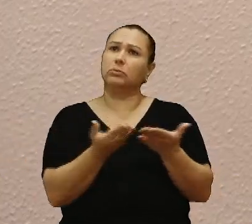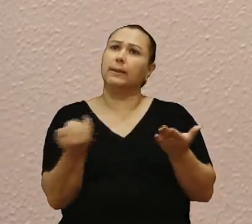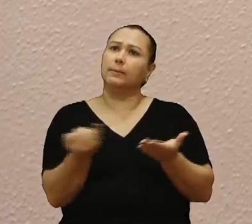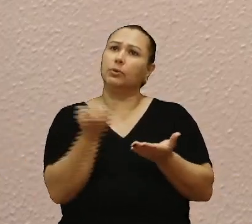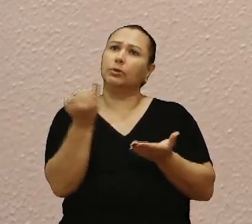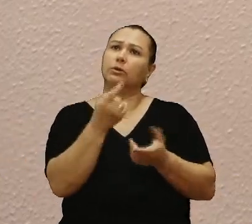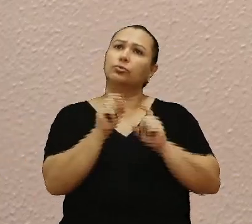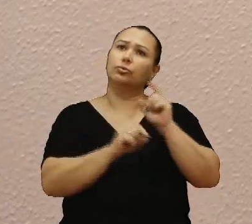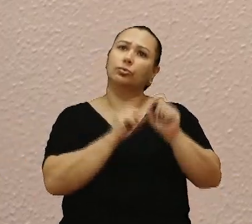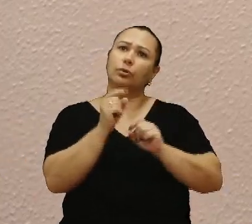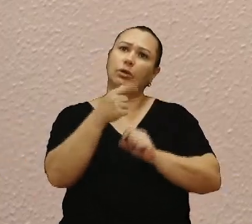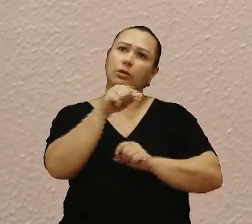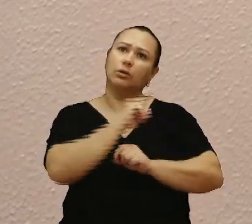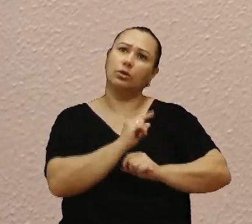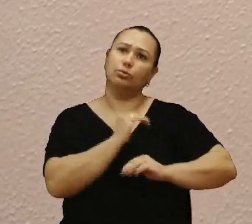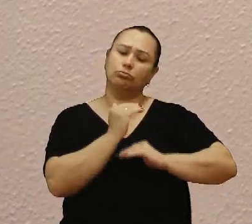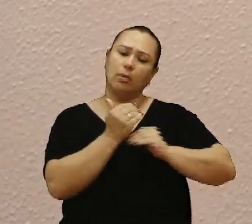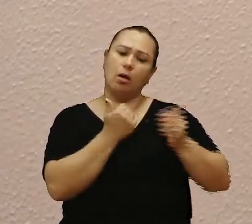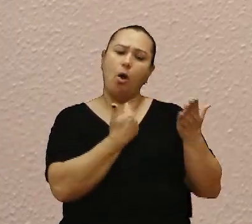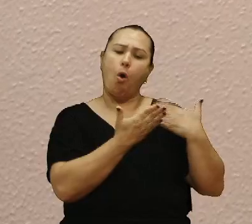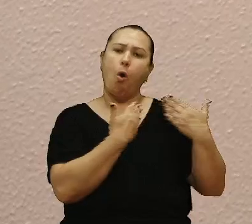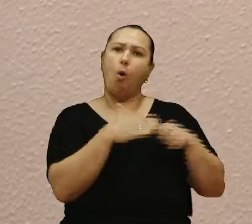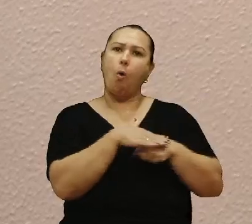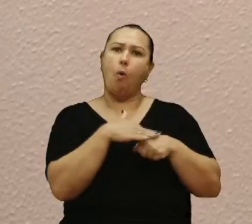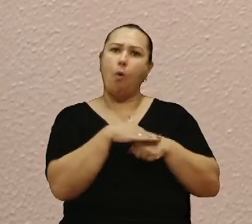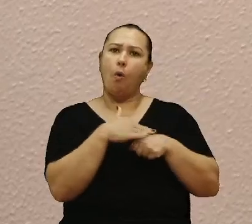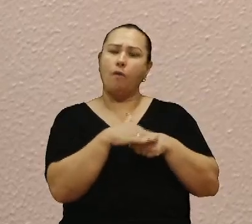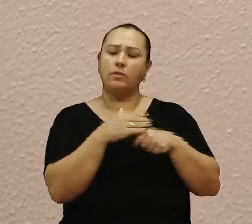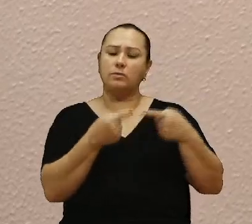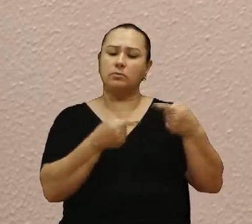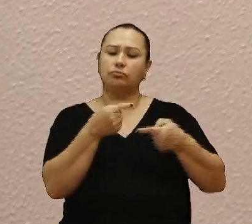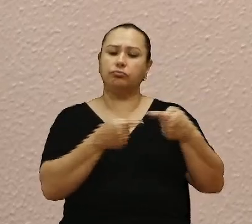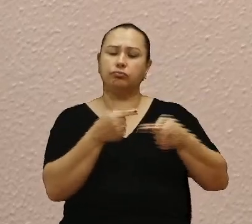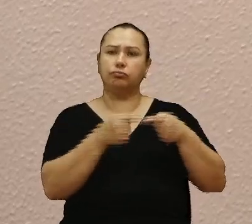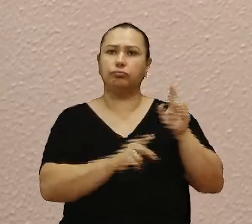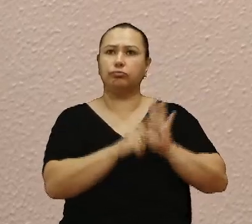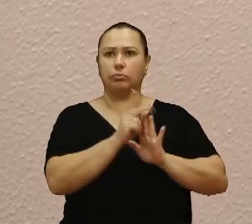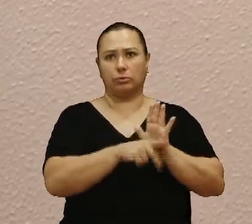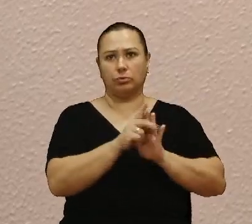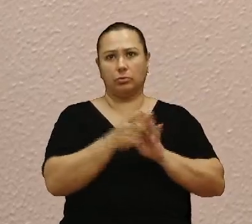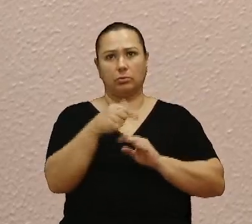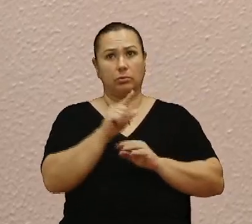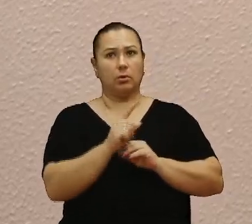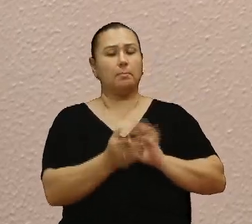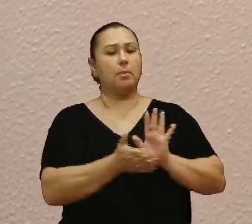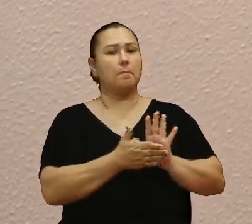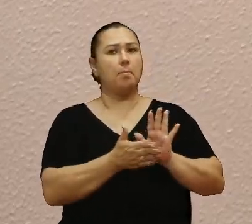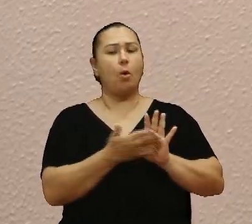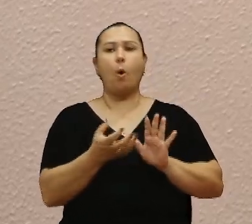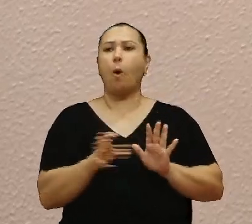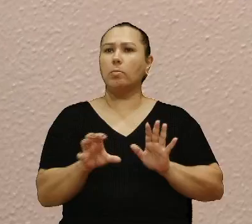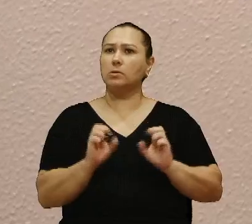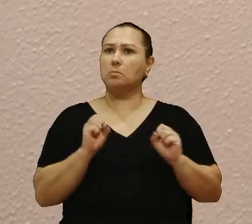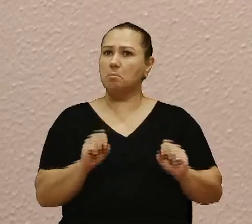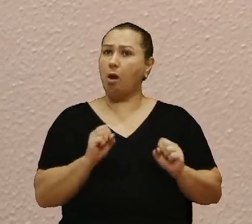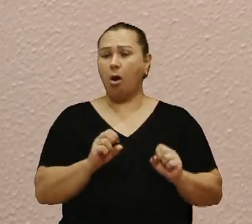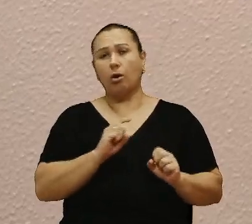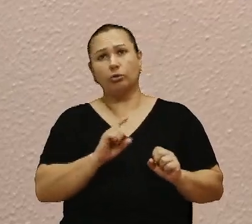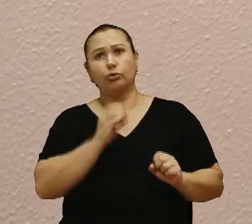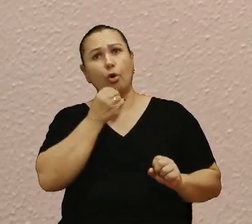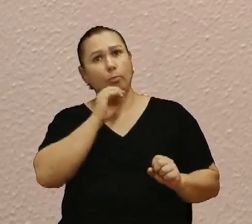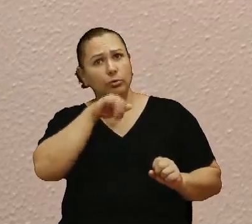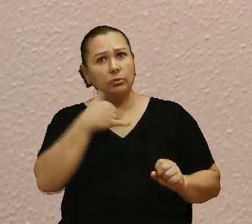construir minimamente um diálogo e poder debater os projetos. Então, quando a oposição propõe algo que pode ser oportuno, que pode